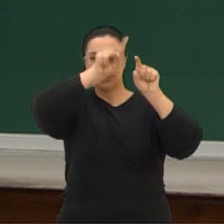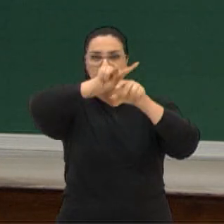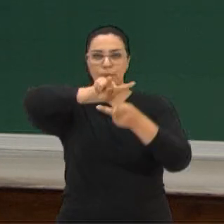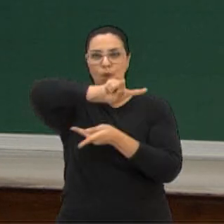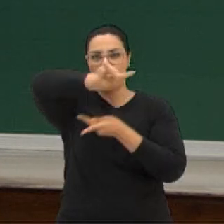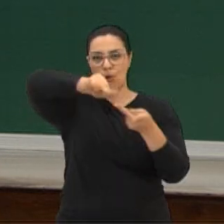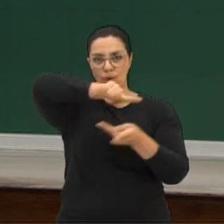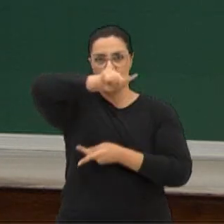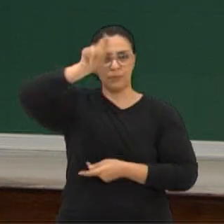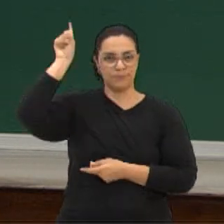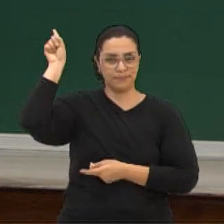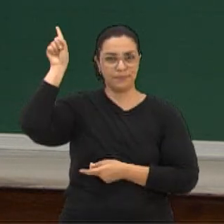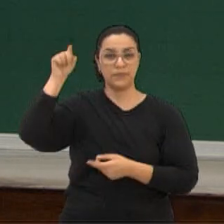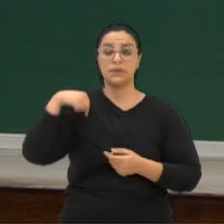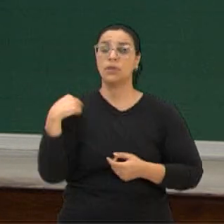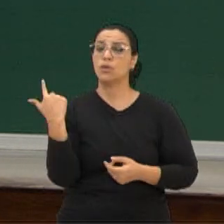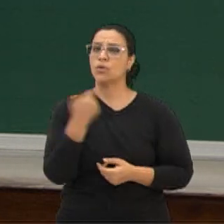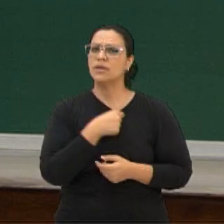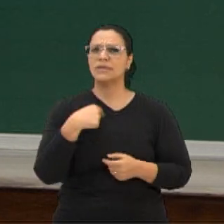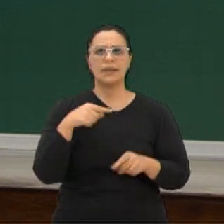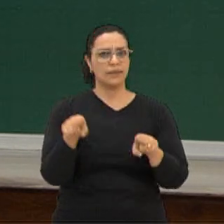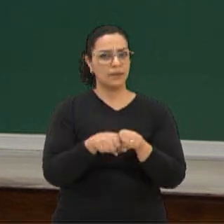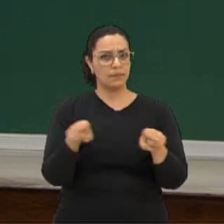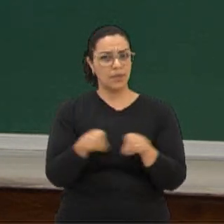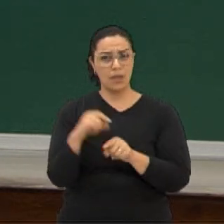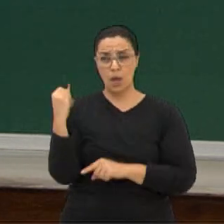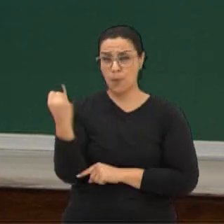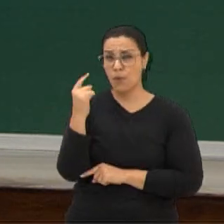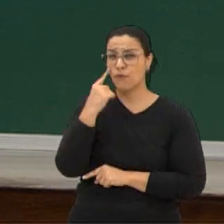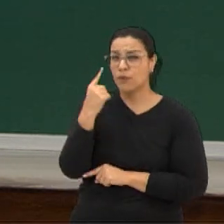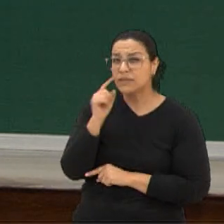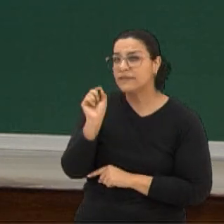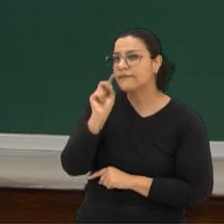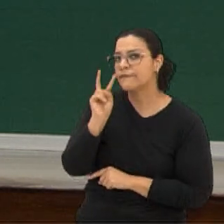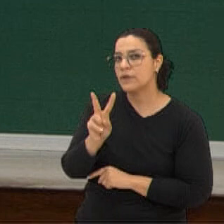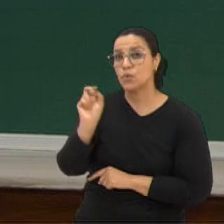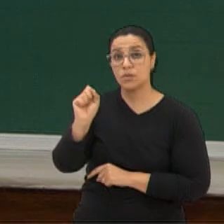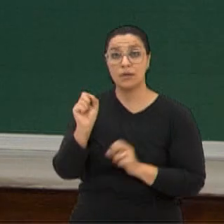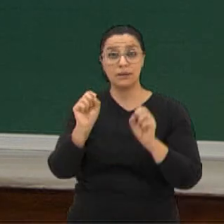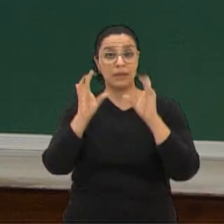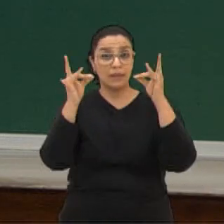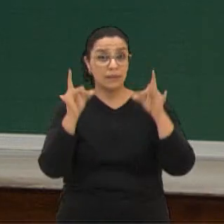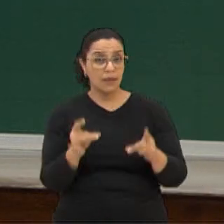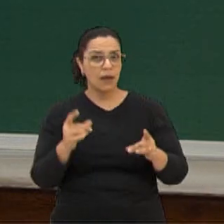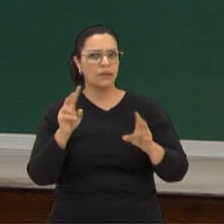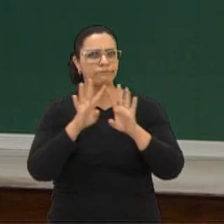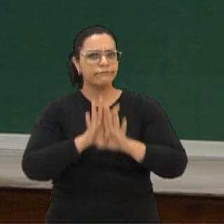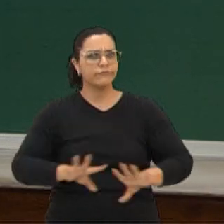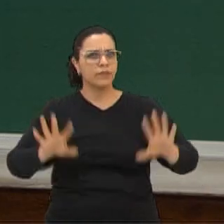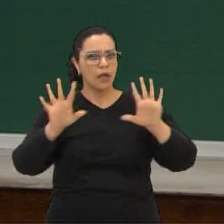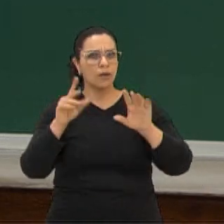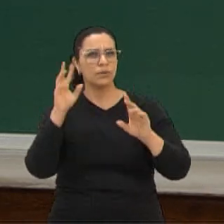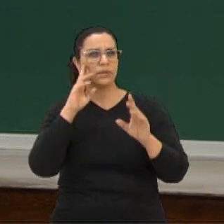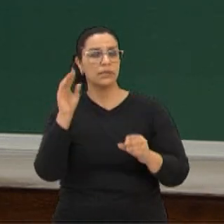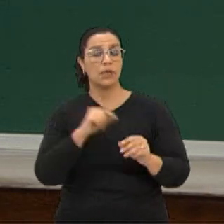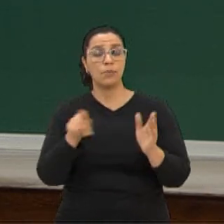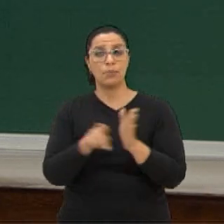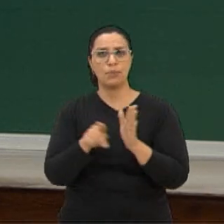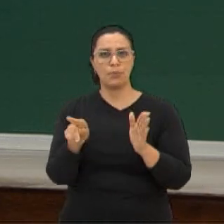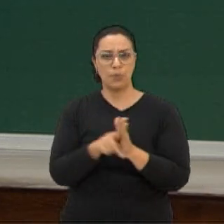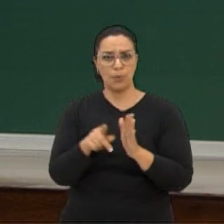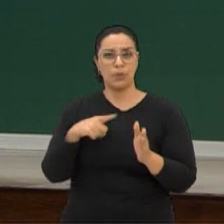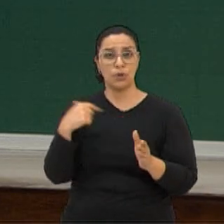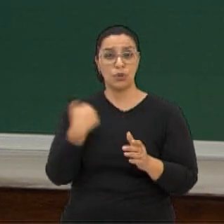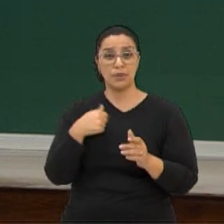Ártico e o Polo Norte. Outra questão que é importante você ter muito claro é que, à medida com que a